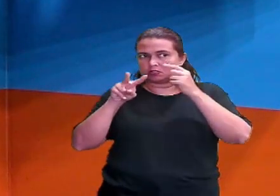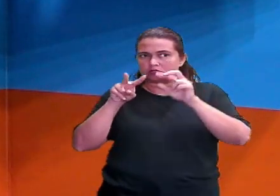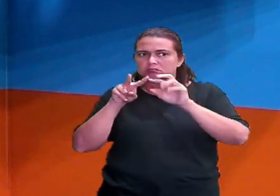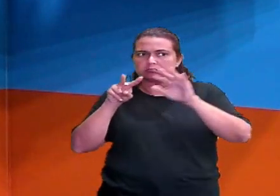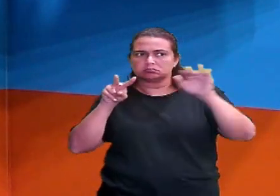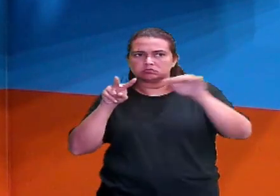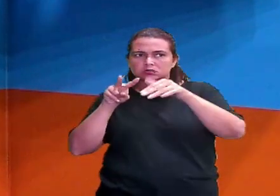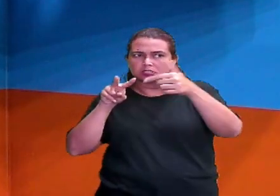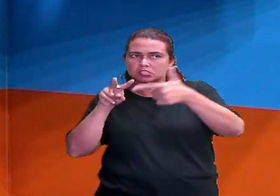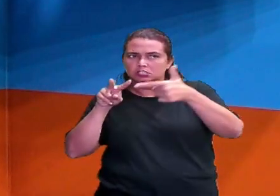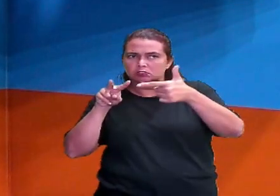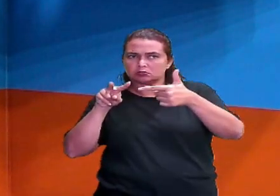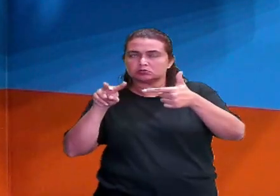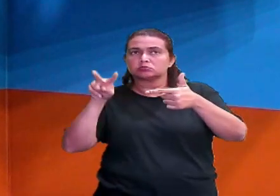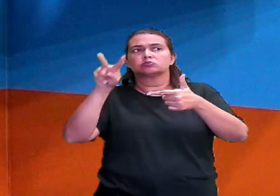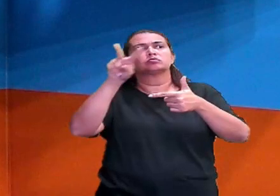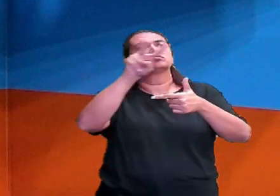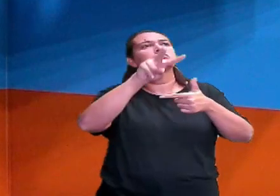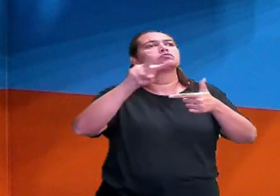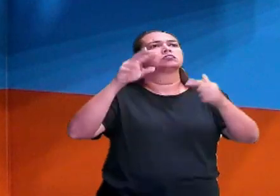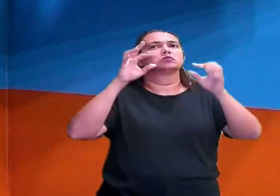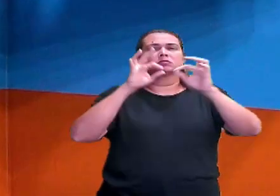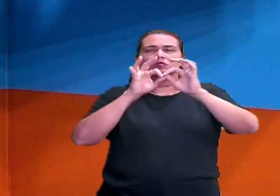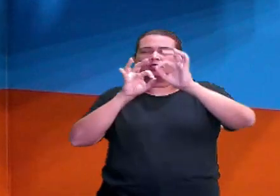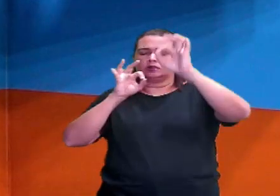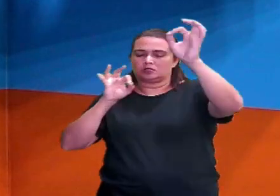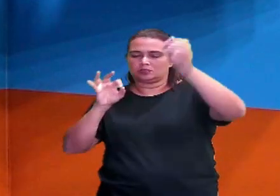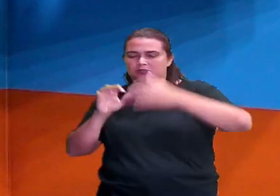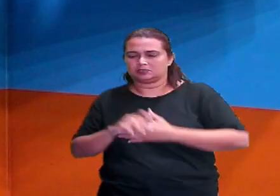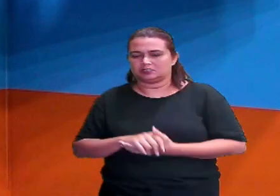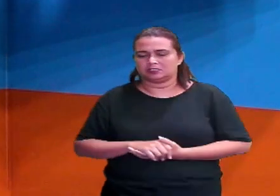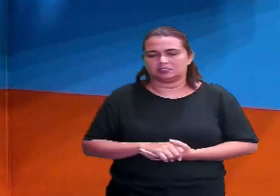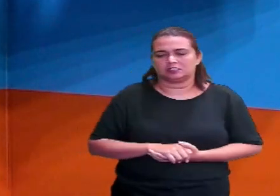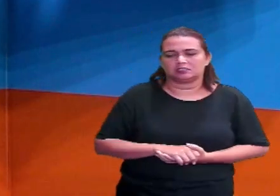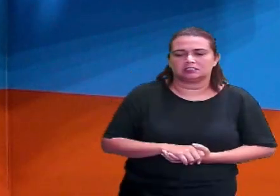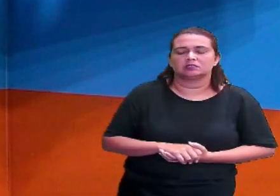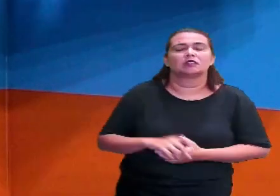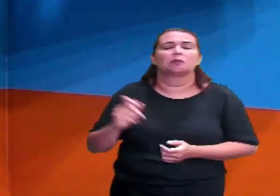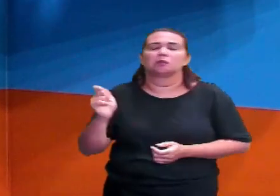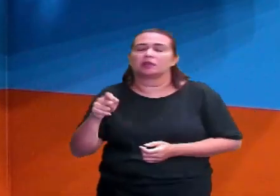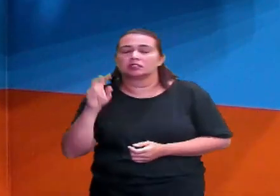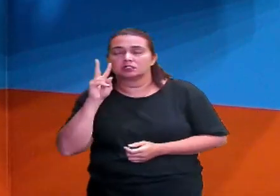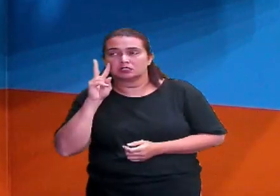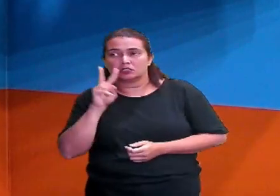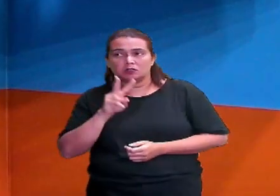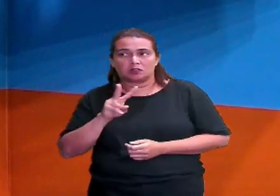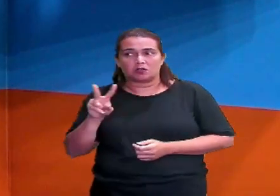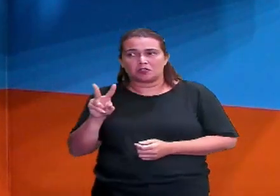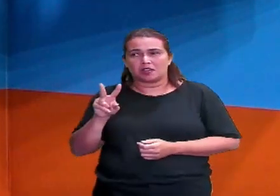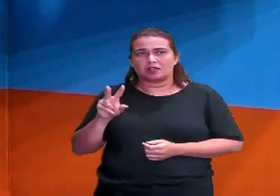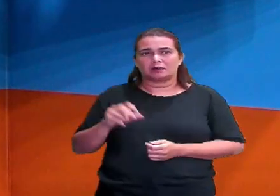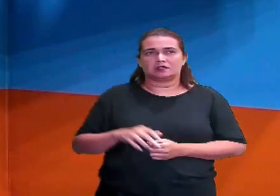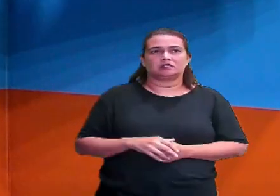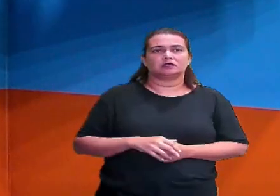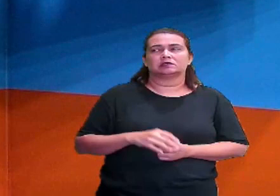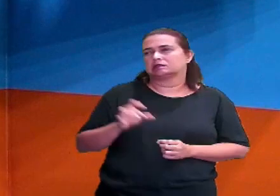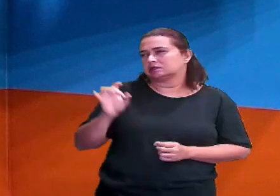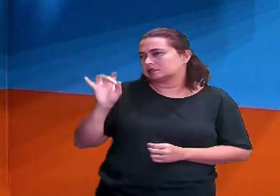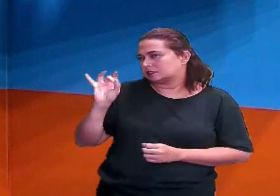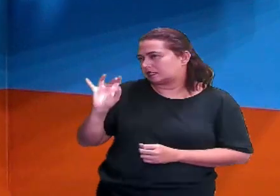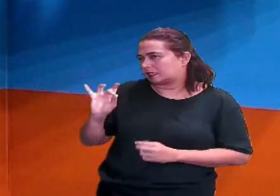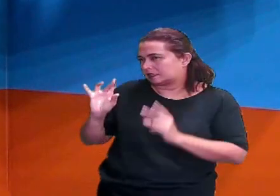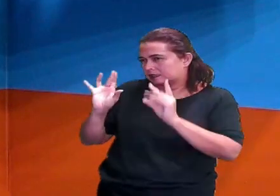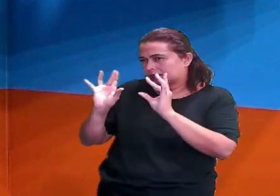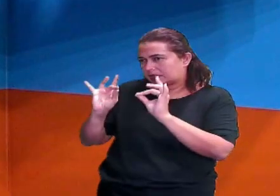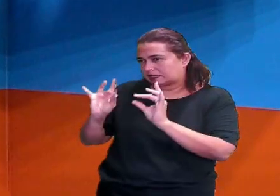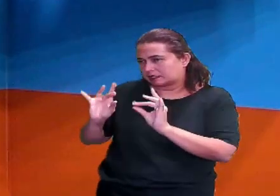vocês vão ter isso aí. Área intermediária, onde ainda se observa a paisagem com algum pormenor, quer dizer, com alguns